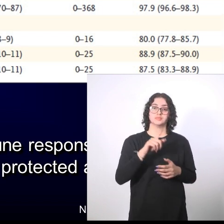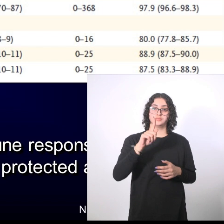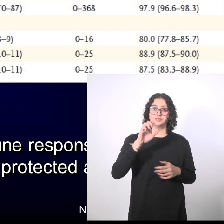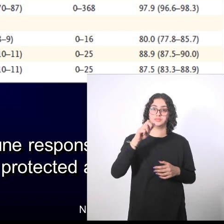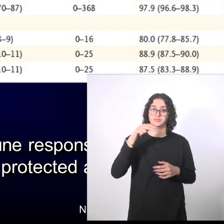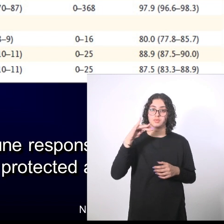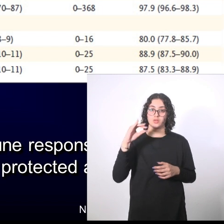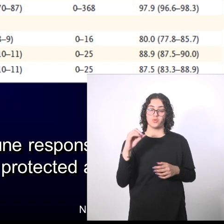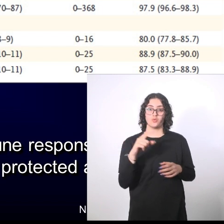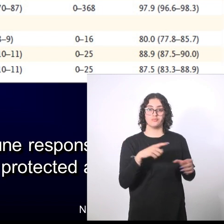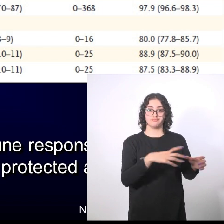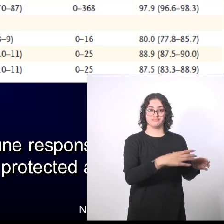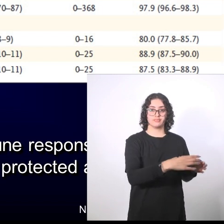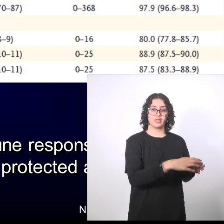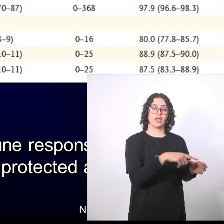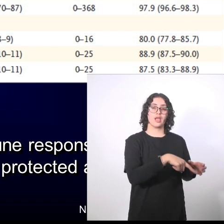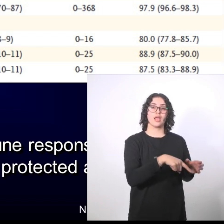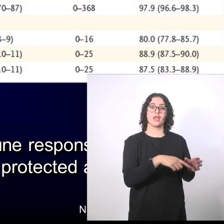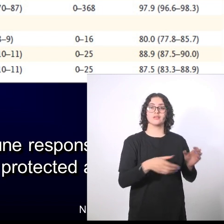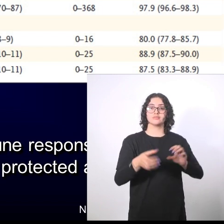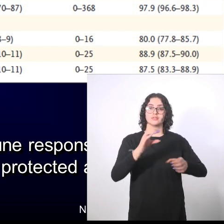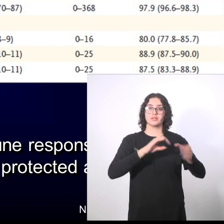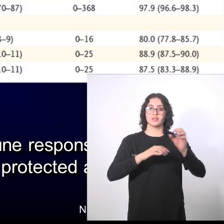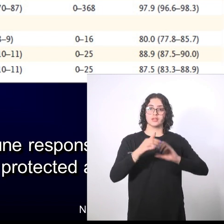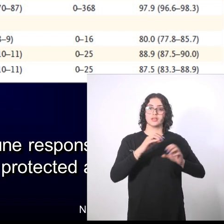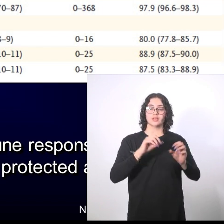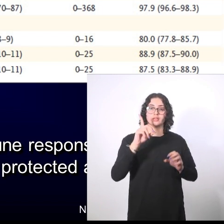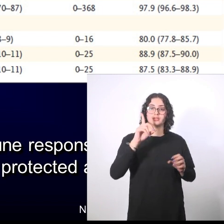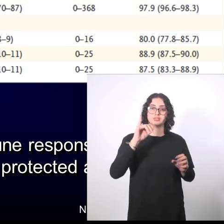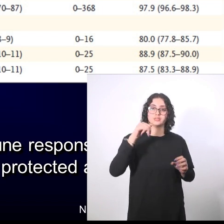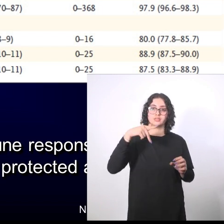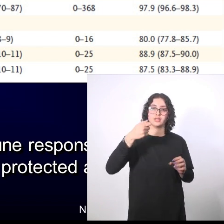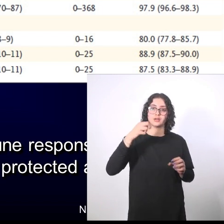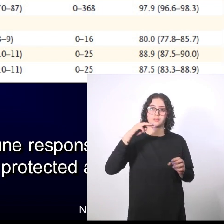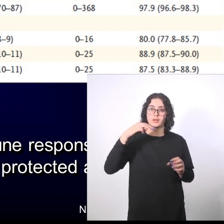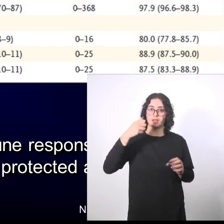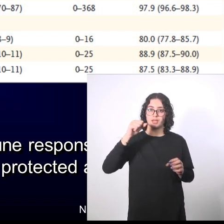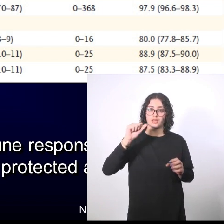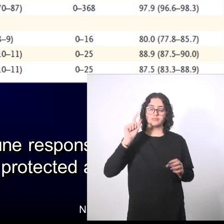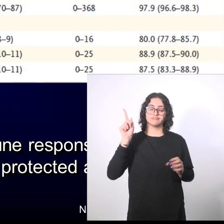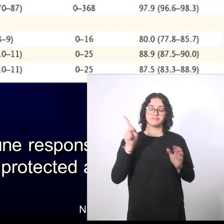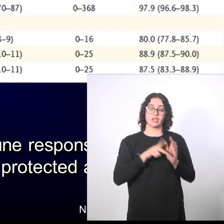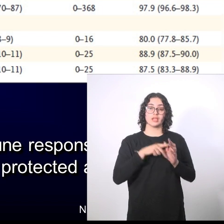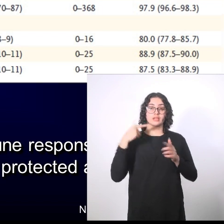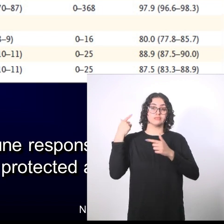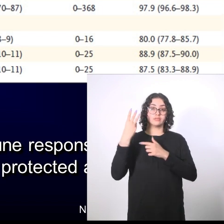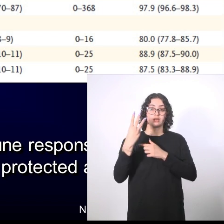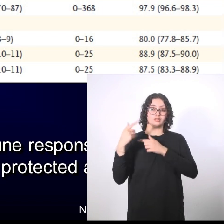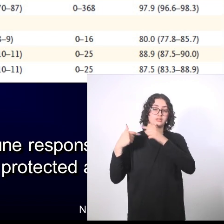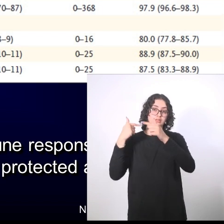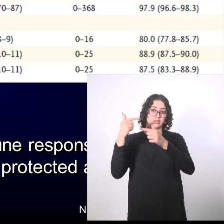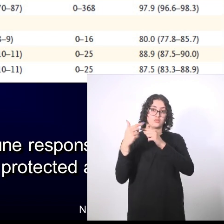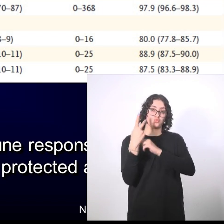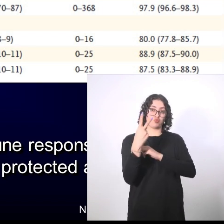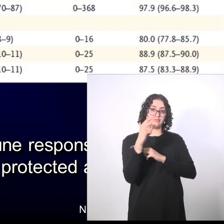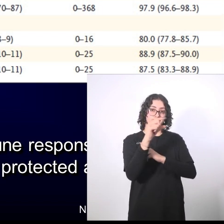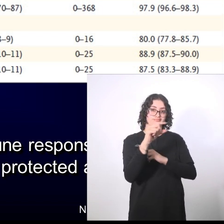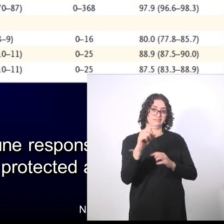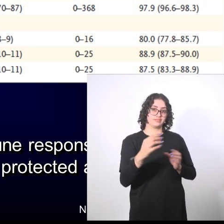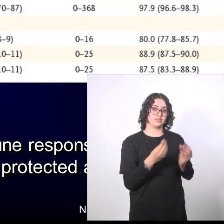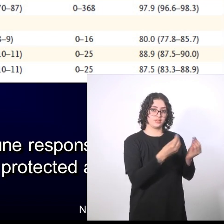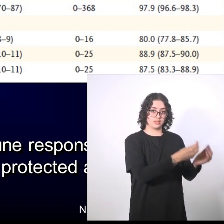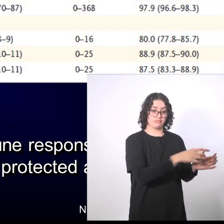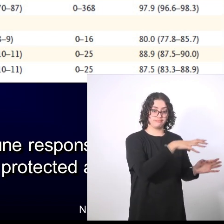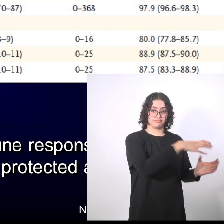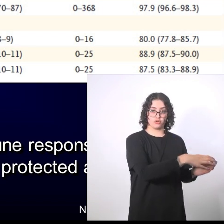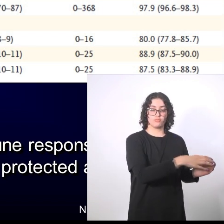que é daquele laboratório dinamarquês, Bavarian Nordic, que é essa vacina de terceira geração, 2 doses, e depois